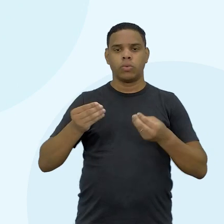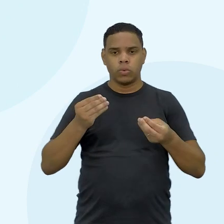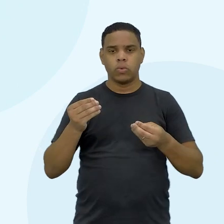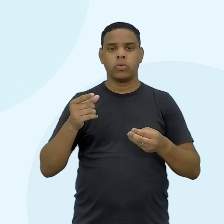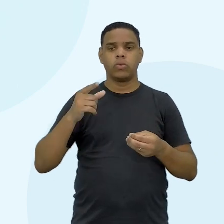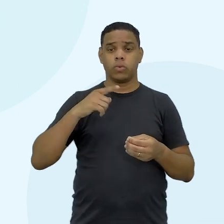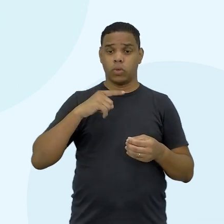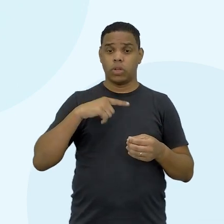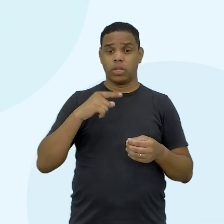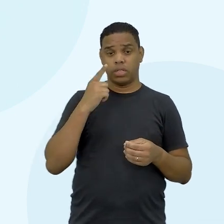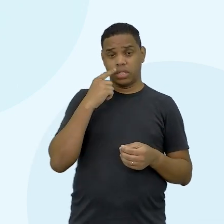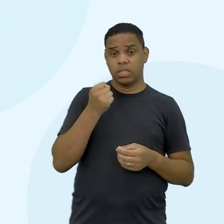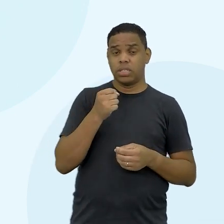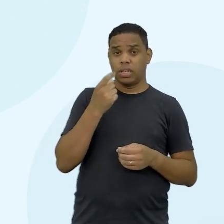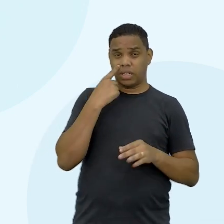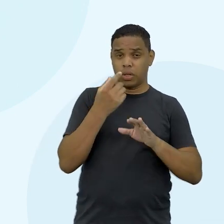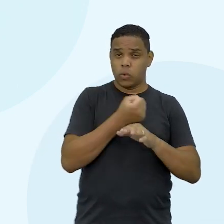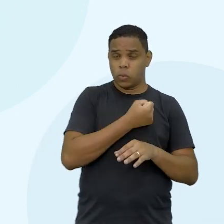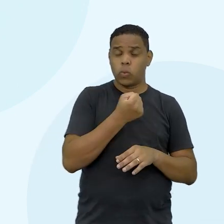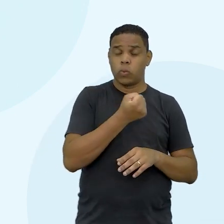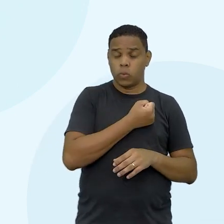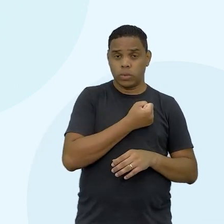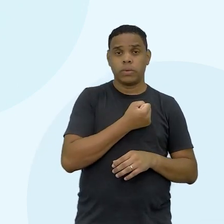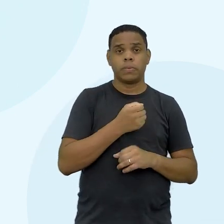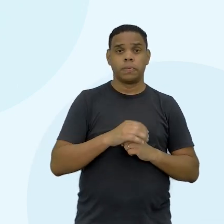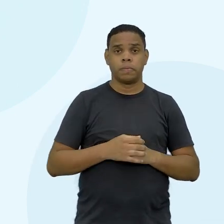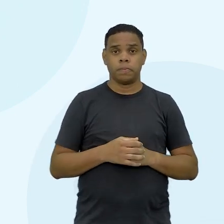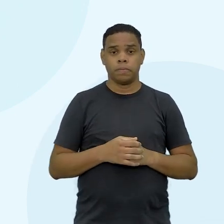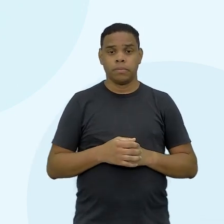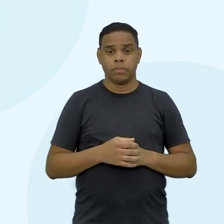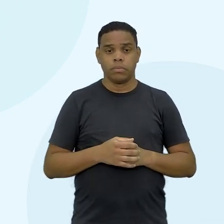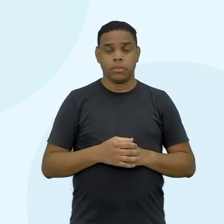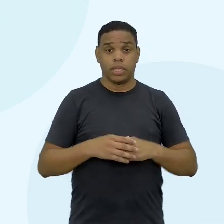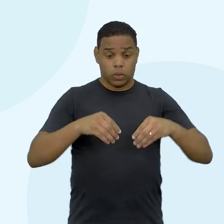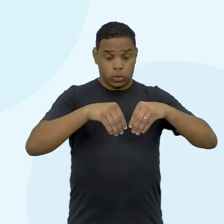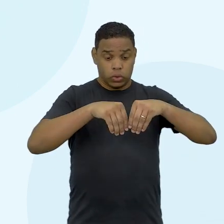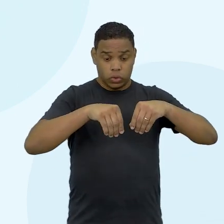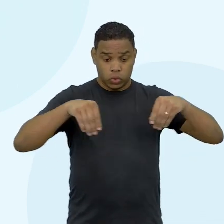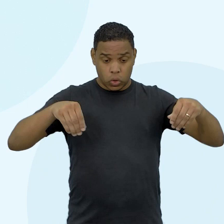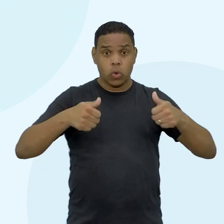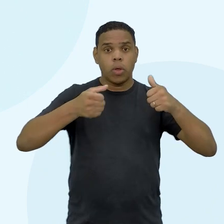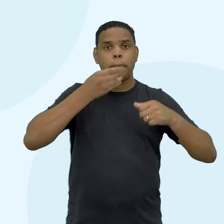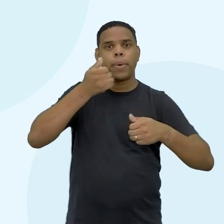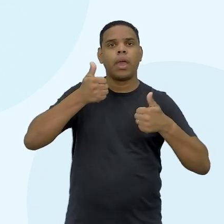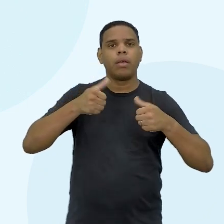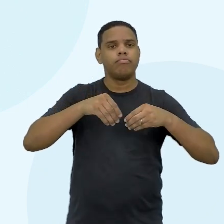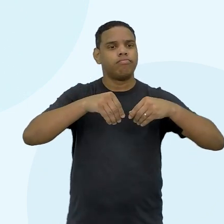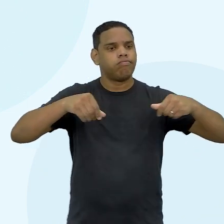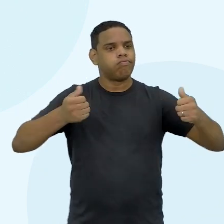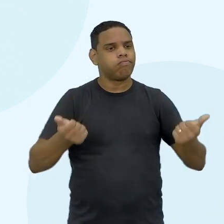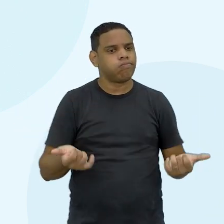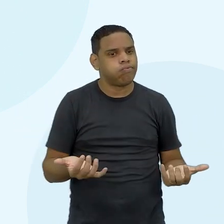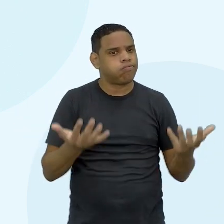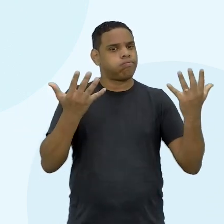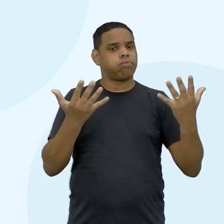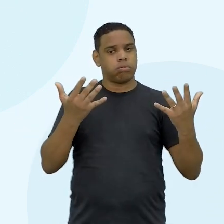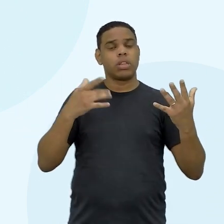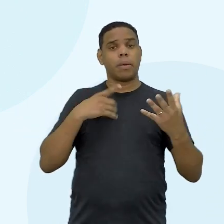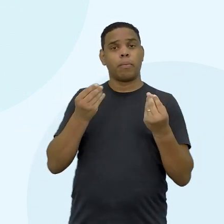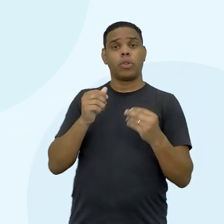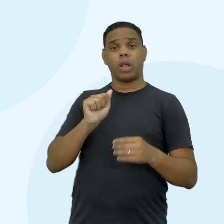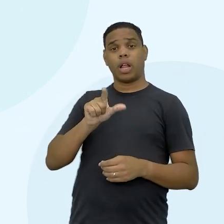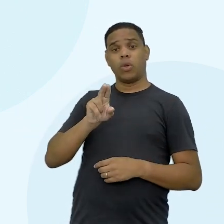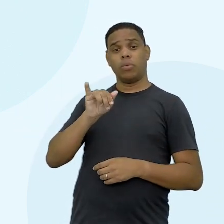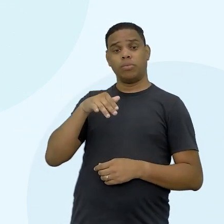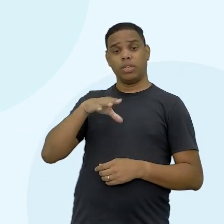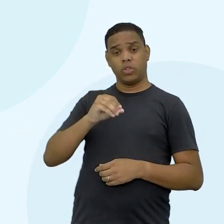que seria então o meu valor de referência. Para um solo saudável, digamos assim, eu tenho muito alumínio. Então,